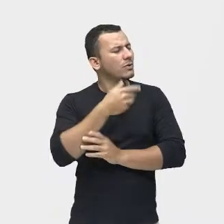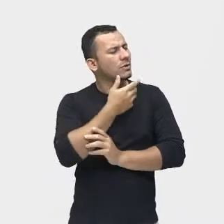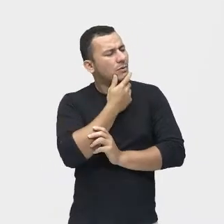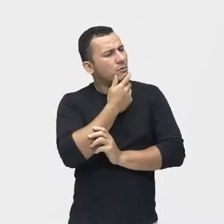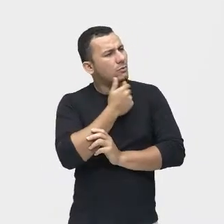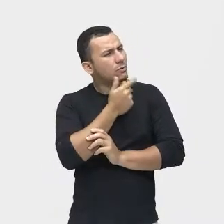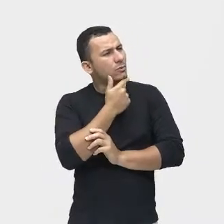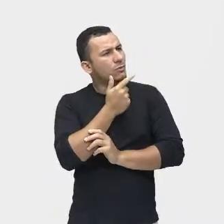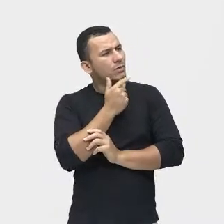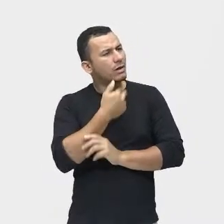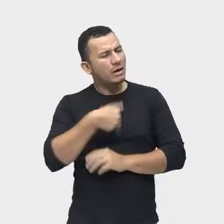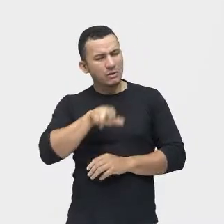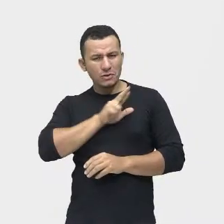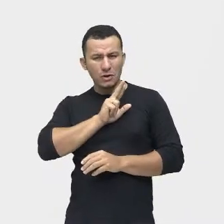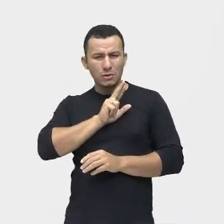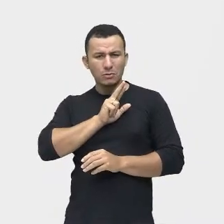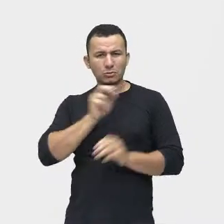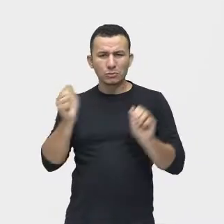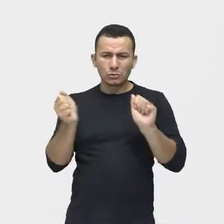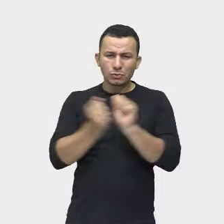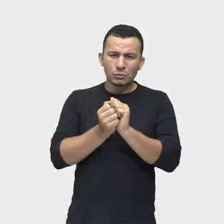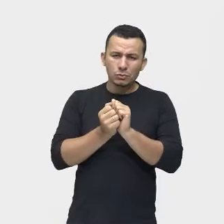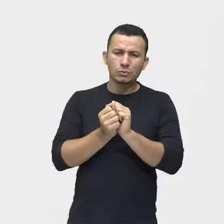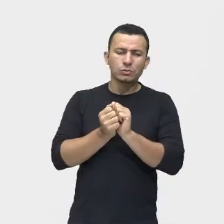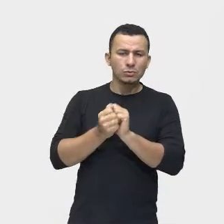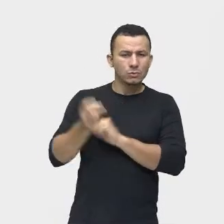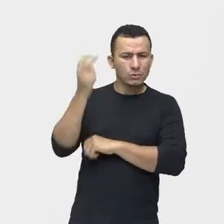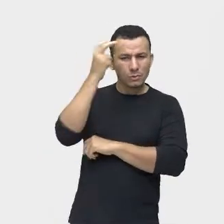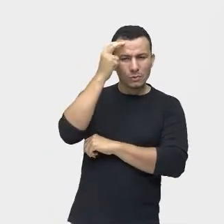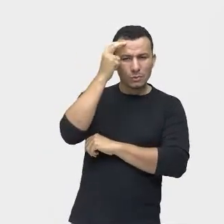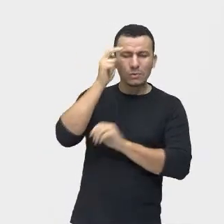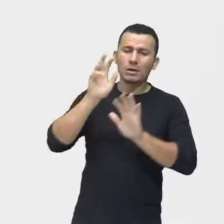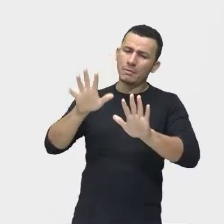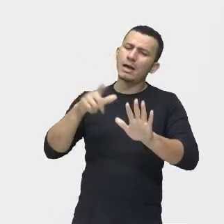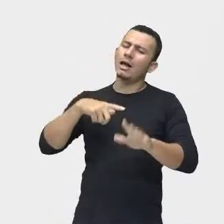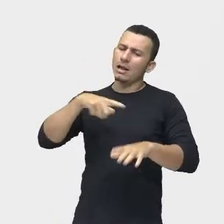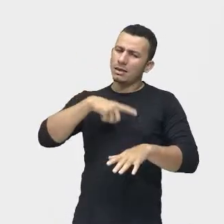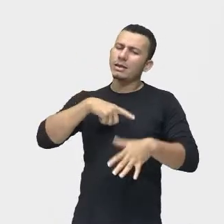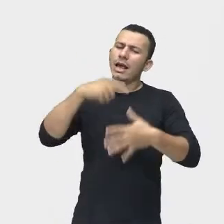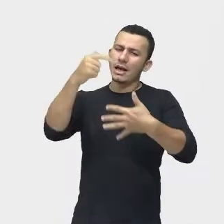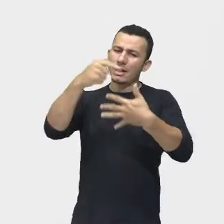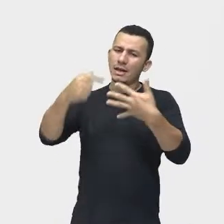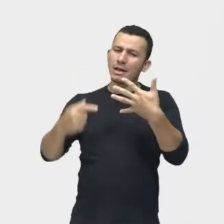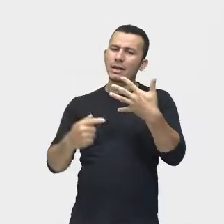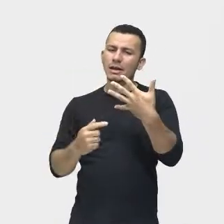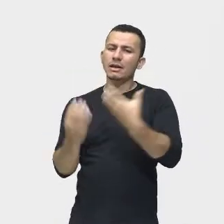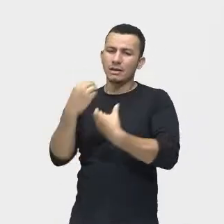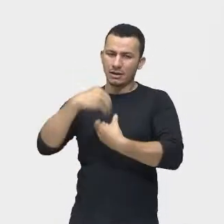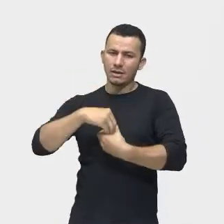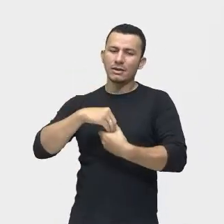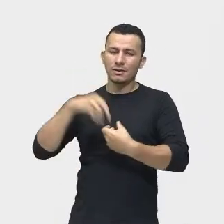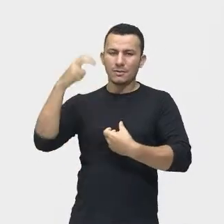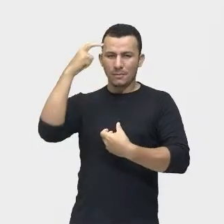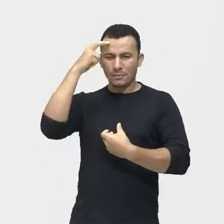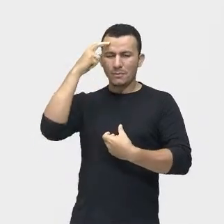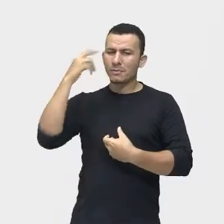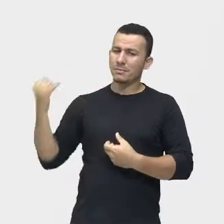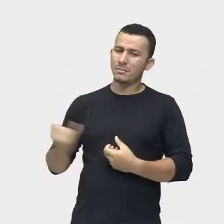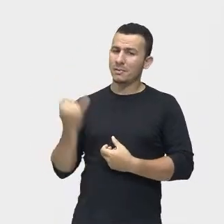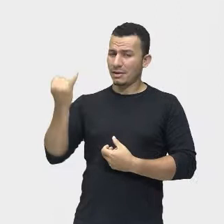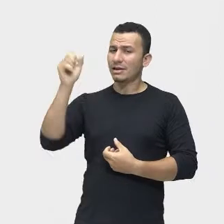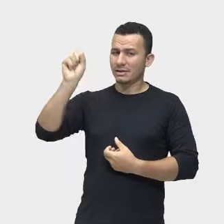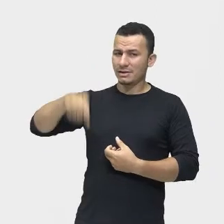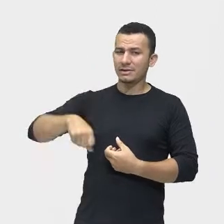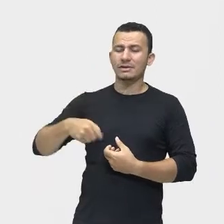dentro da cultura? É um dos aspectos importantíssimos da cultura. Eu vou